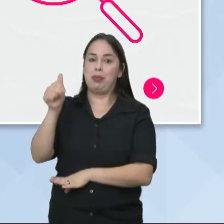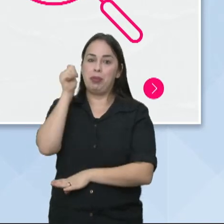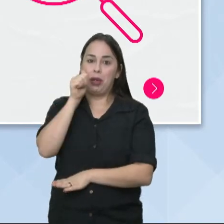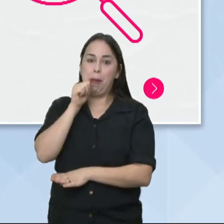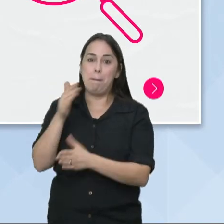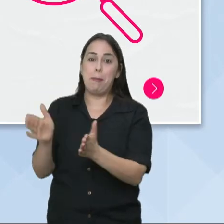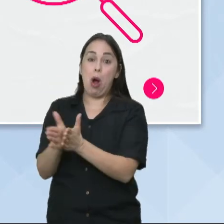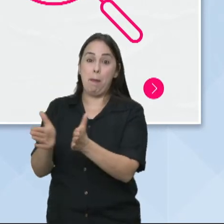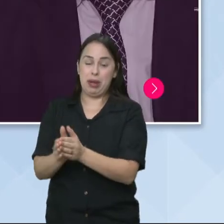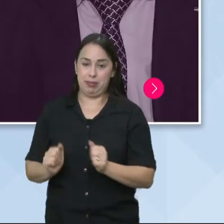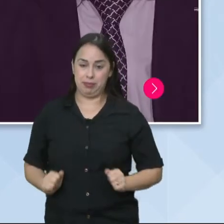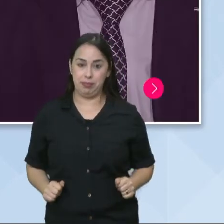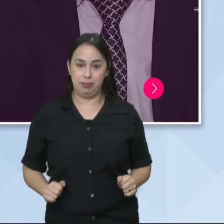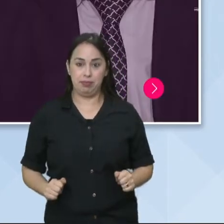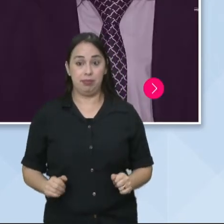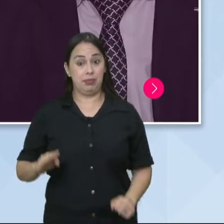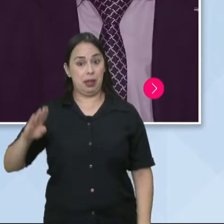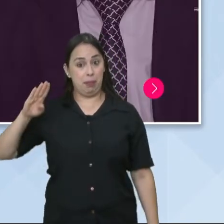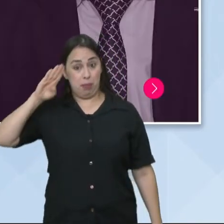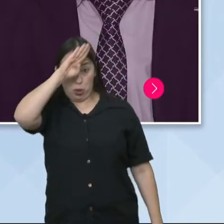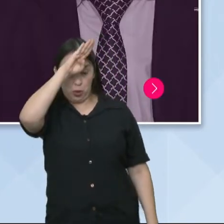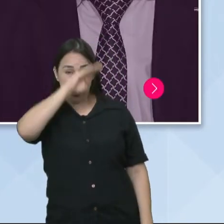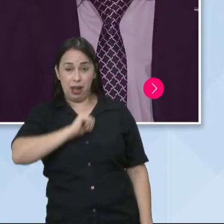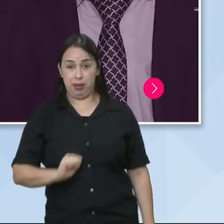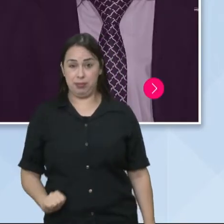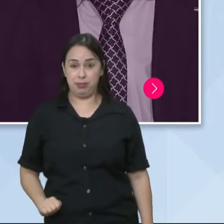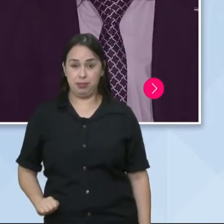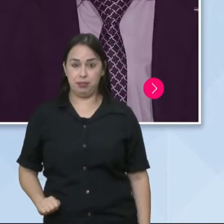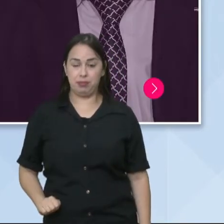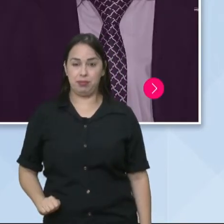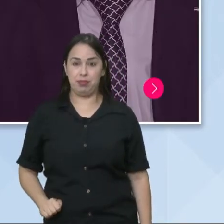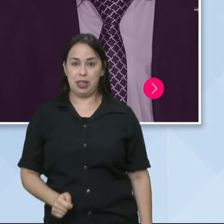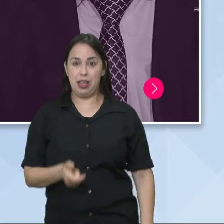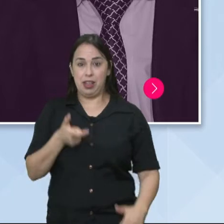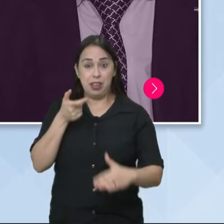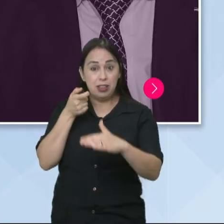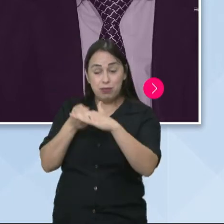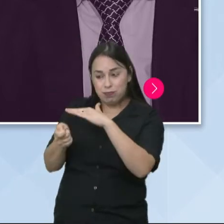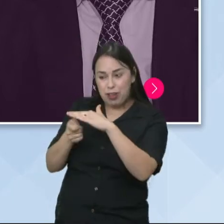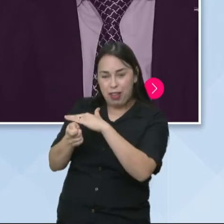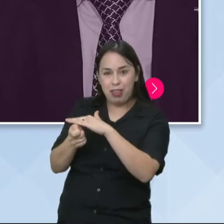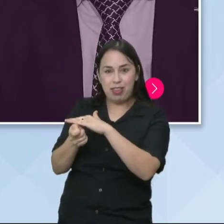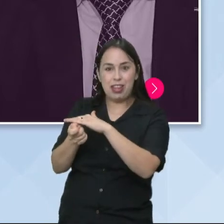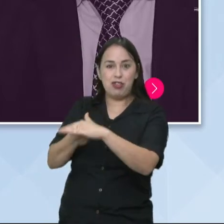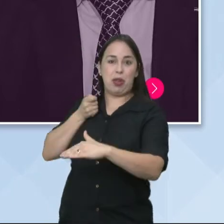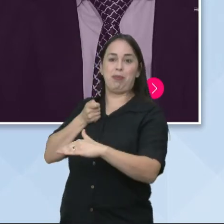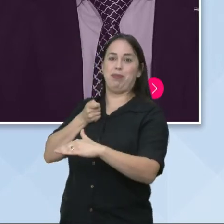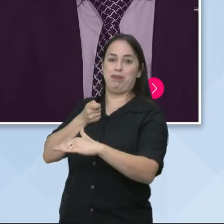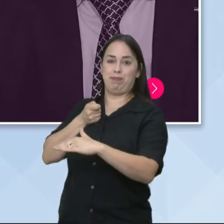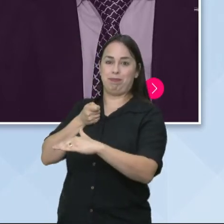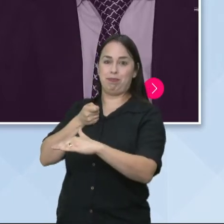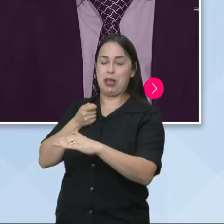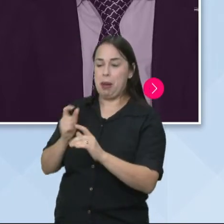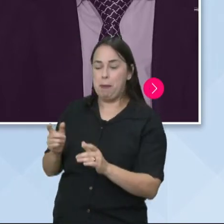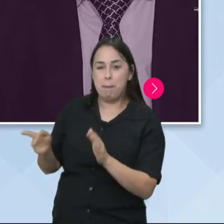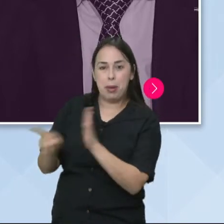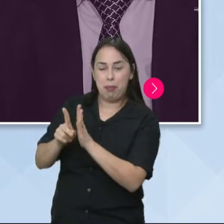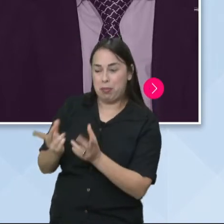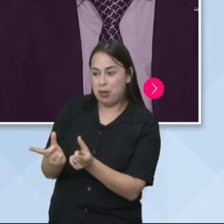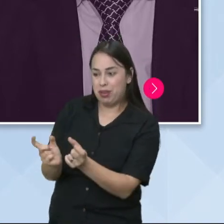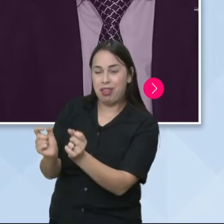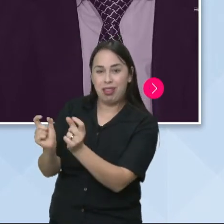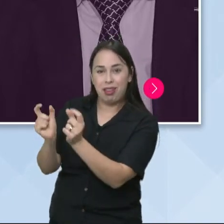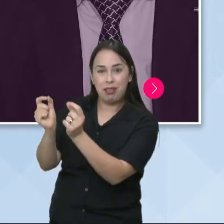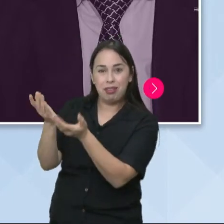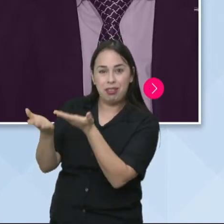pobres. Bolsonaro corta verba de tratamento de câncer para manter